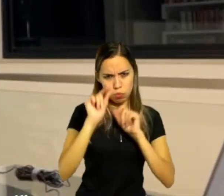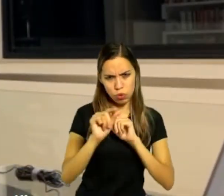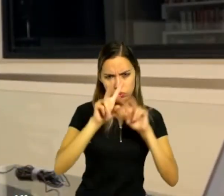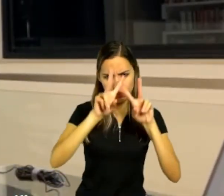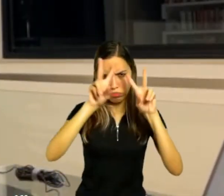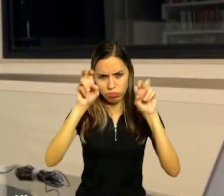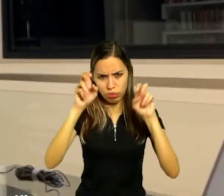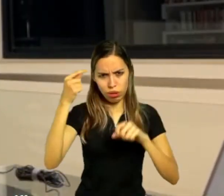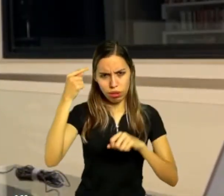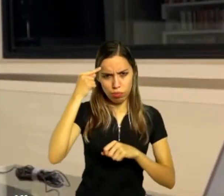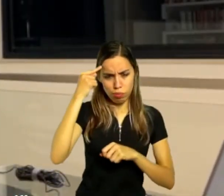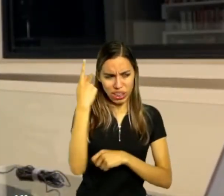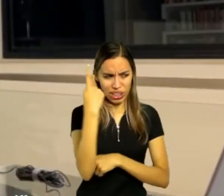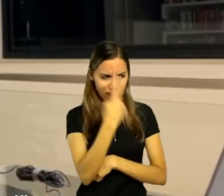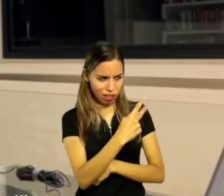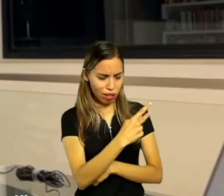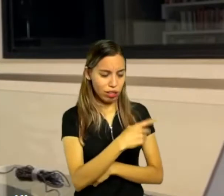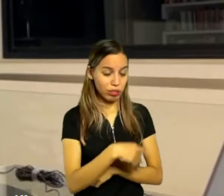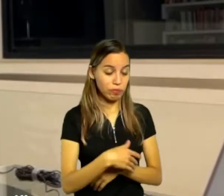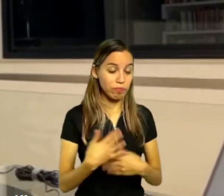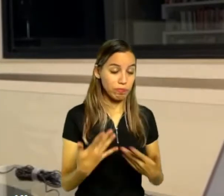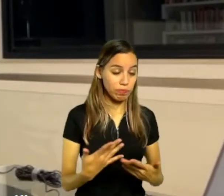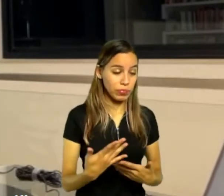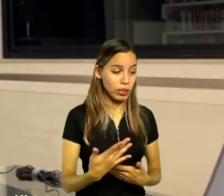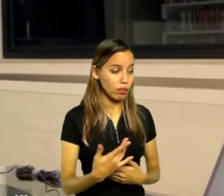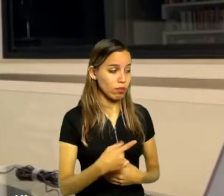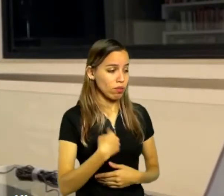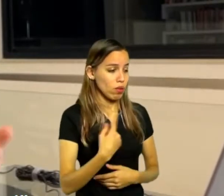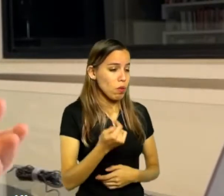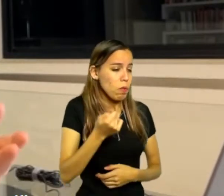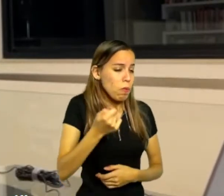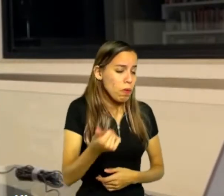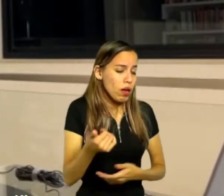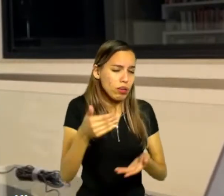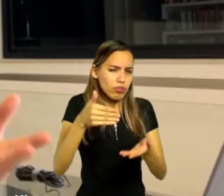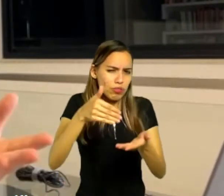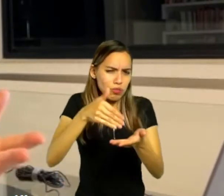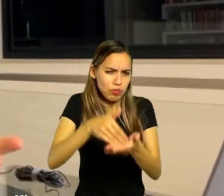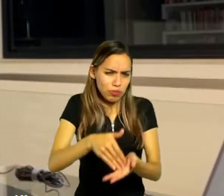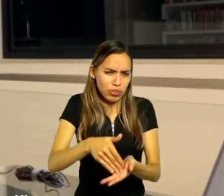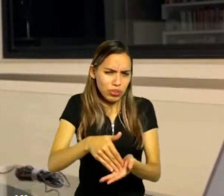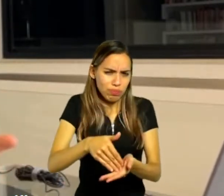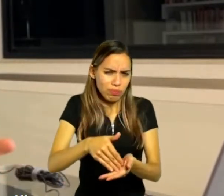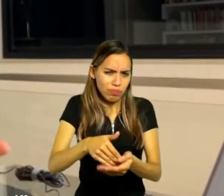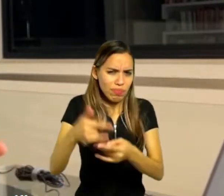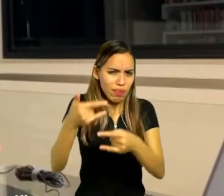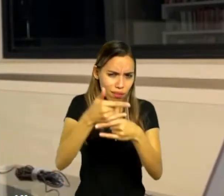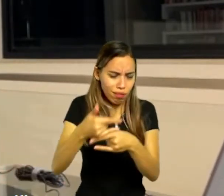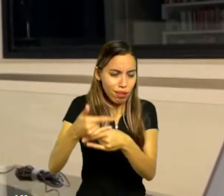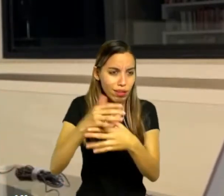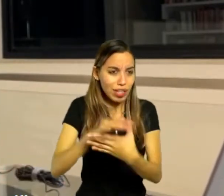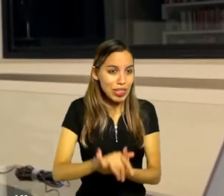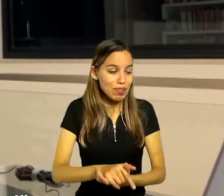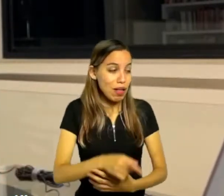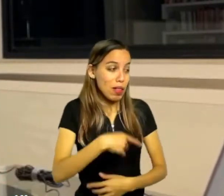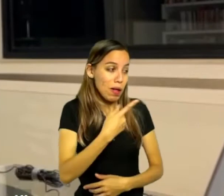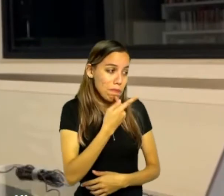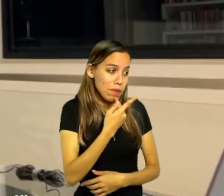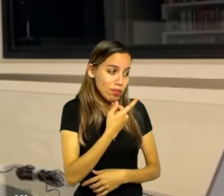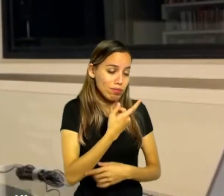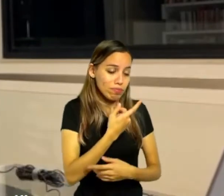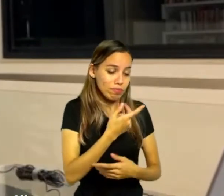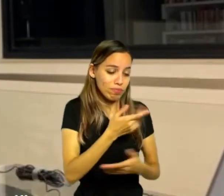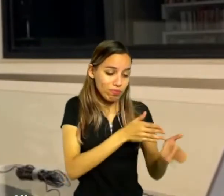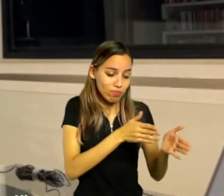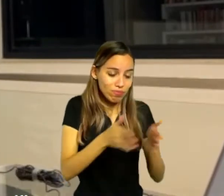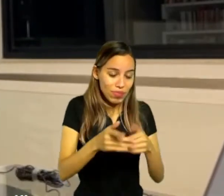Drauzio, nós estamos chegando já no finalzinho da nossa frase e nem falamos do momento presente, né?